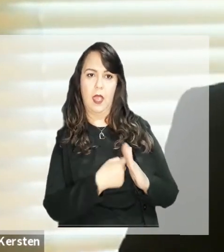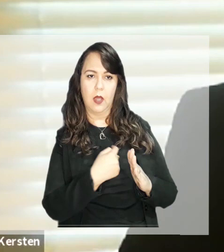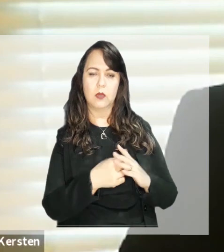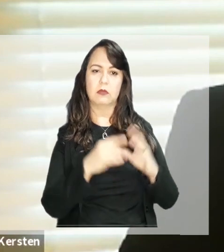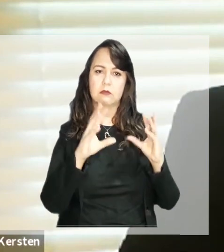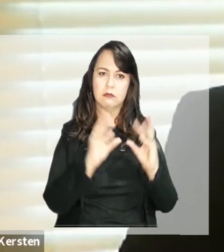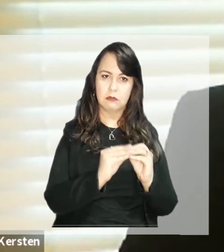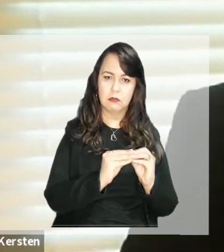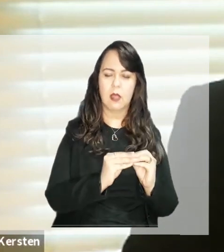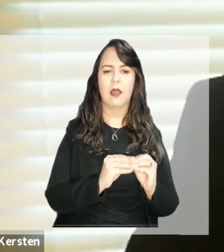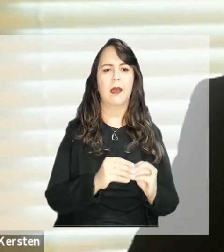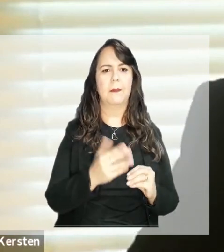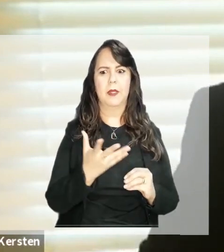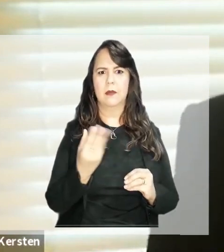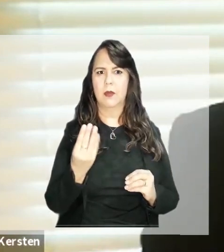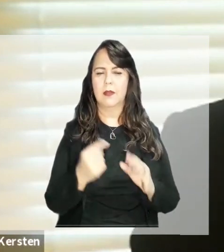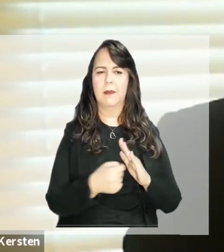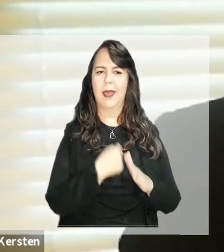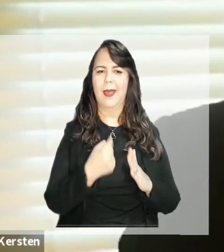perguntas que foram formuladas